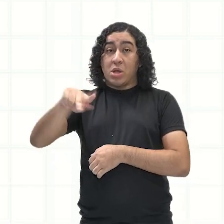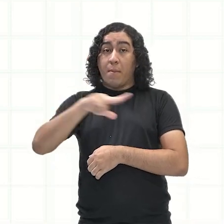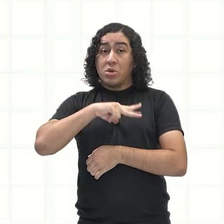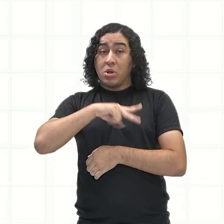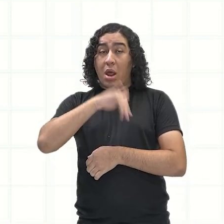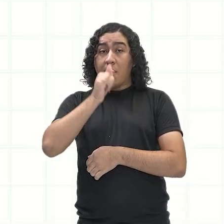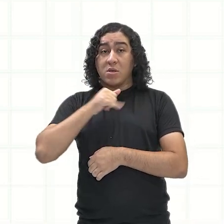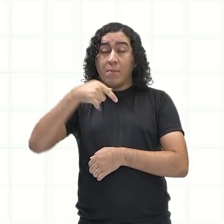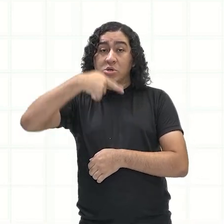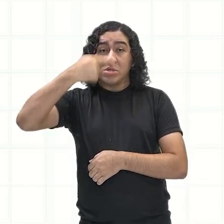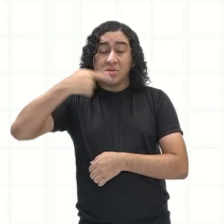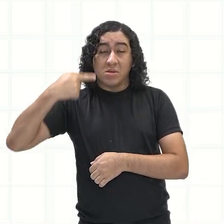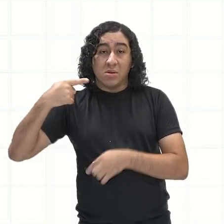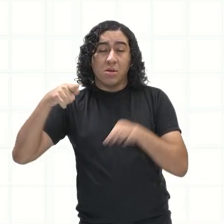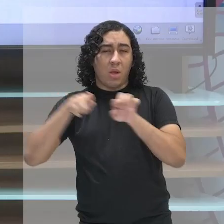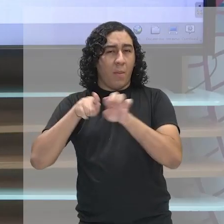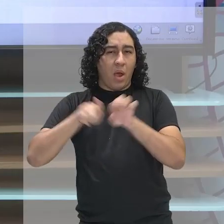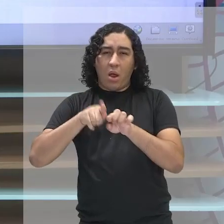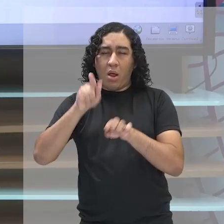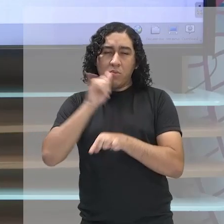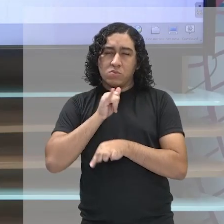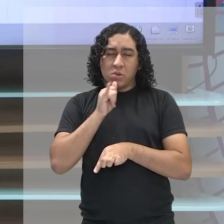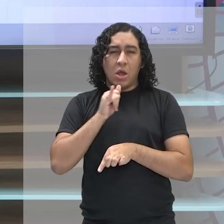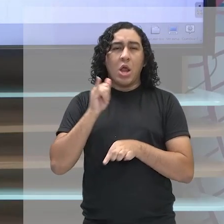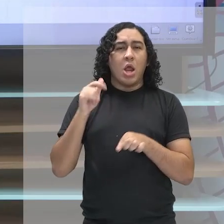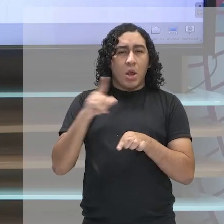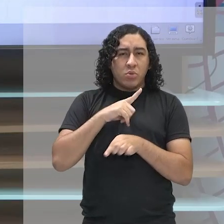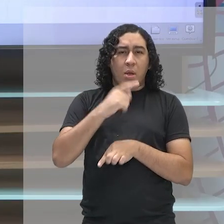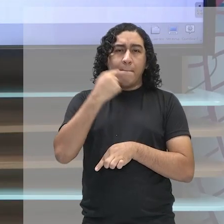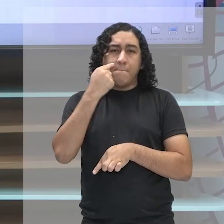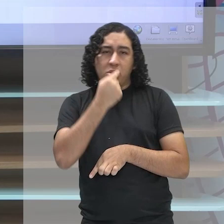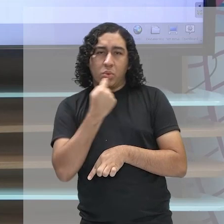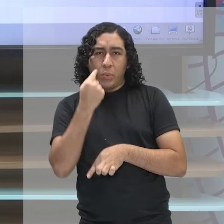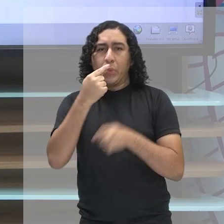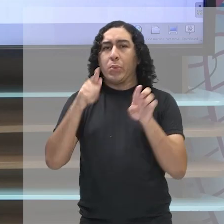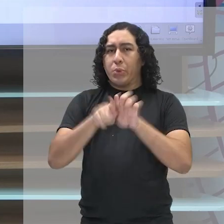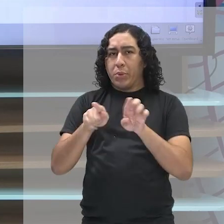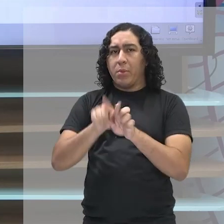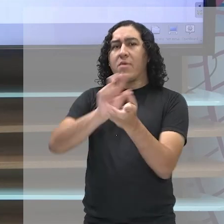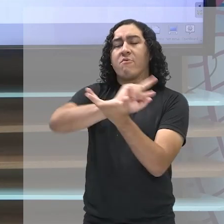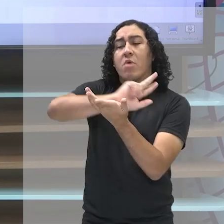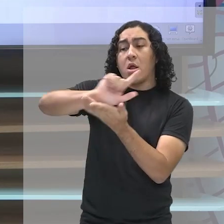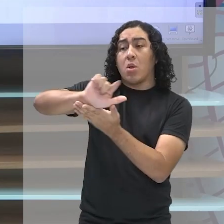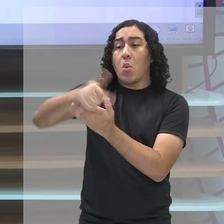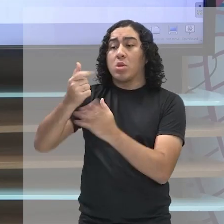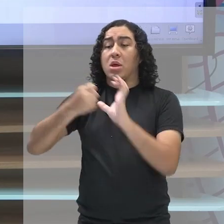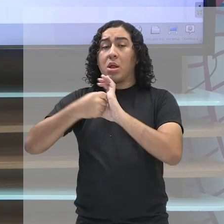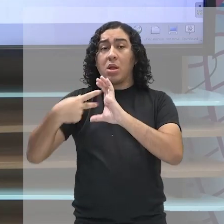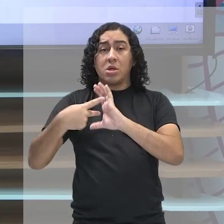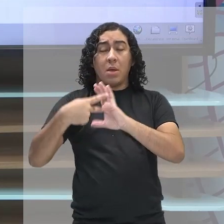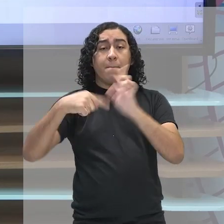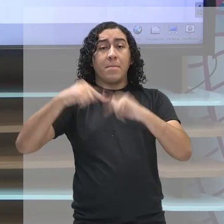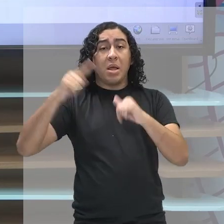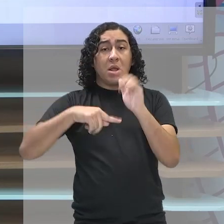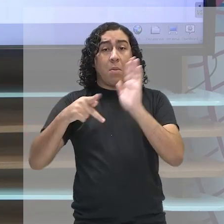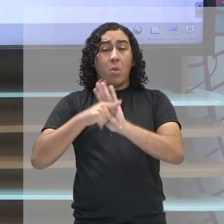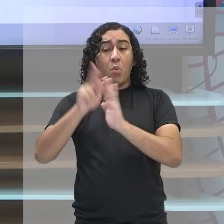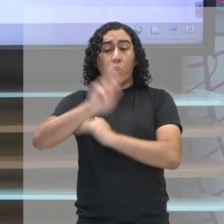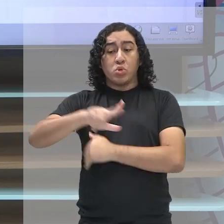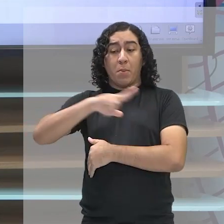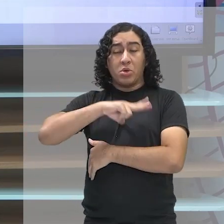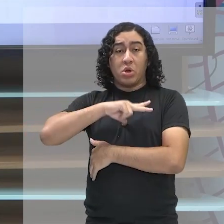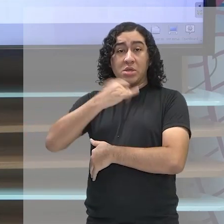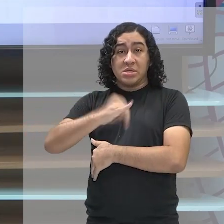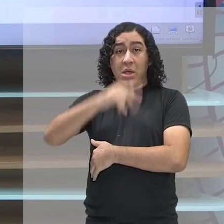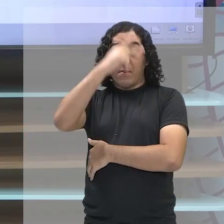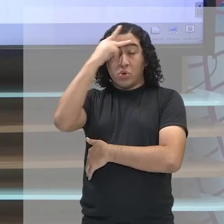escovas de dente, por exemplo, né? Batom, entre outros elementos ali que são de uso pessoal. Se a pessoa é portadora